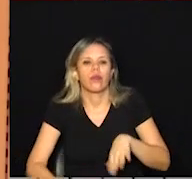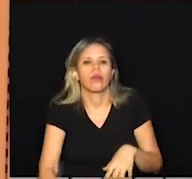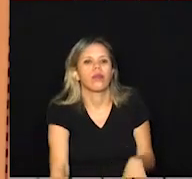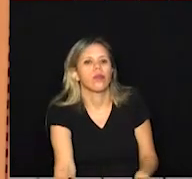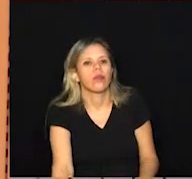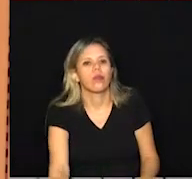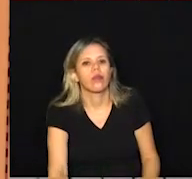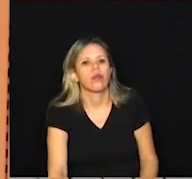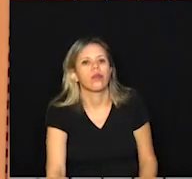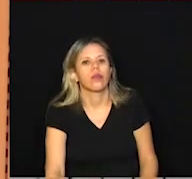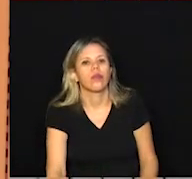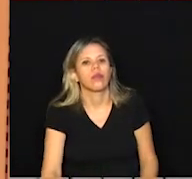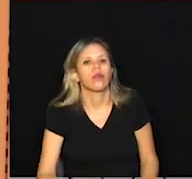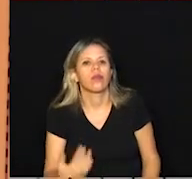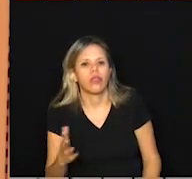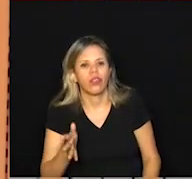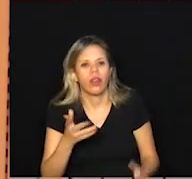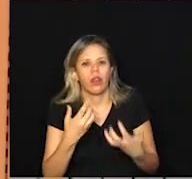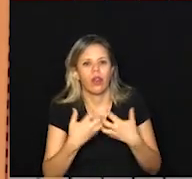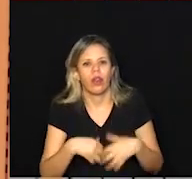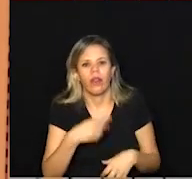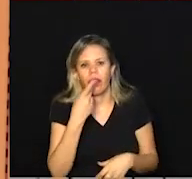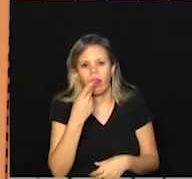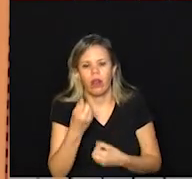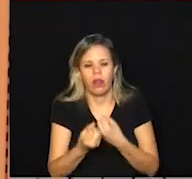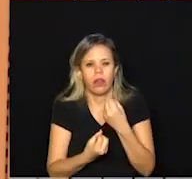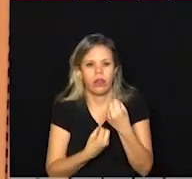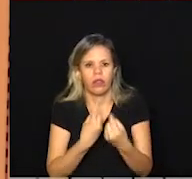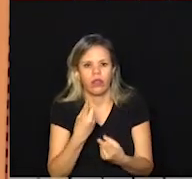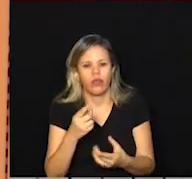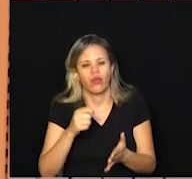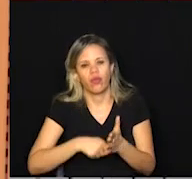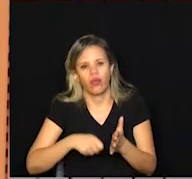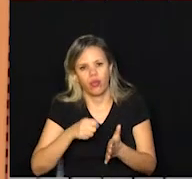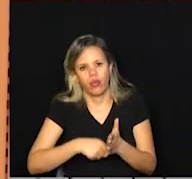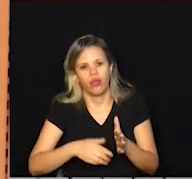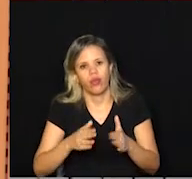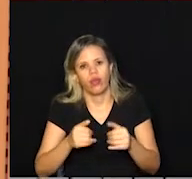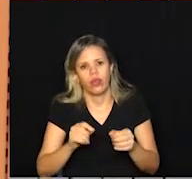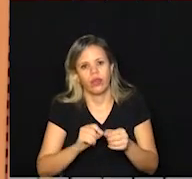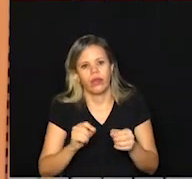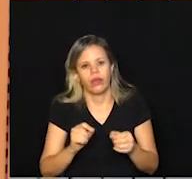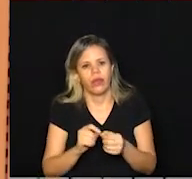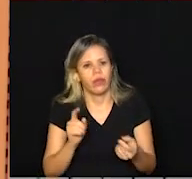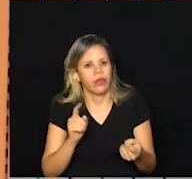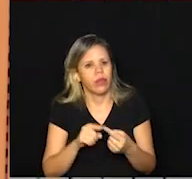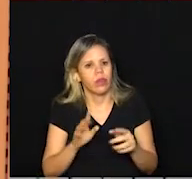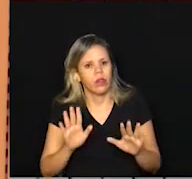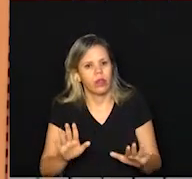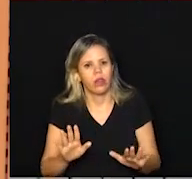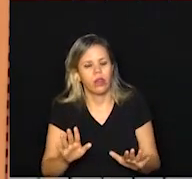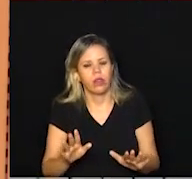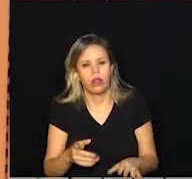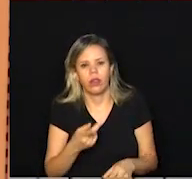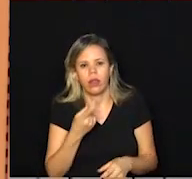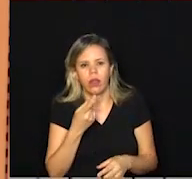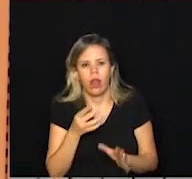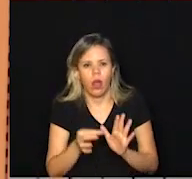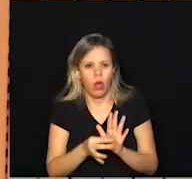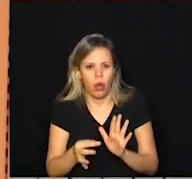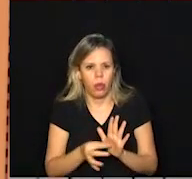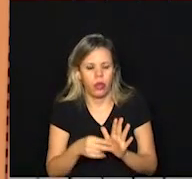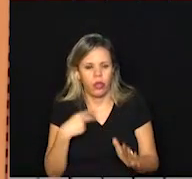é nós já relatamos alguns encaminhamentos pretendemos fazer mas com a fala